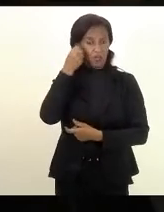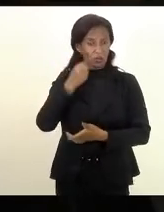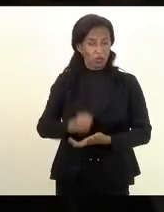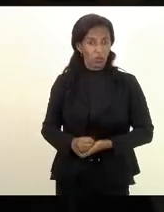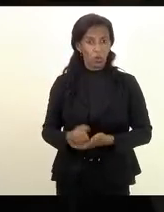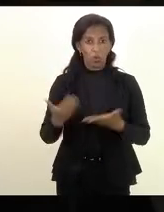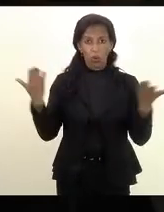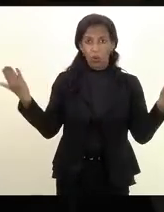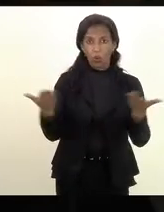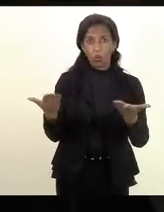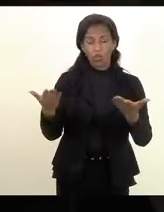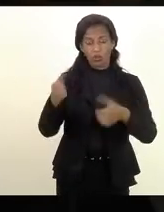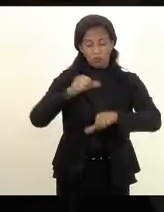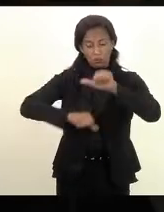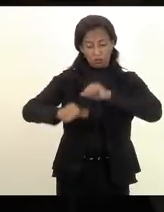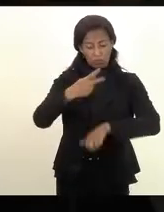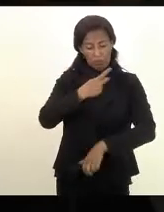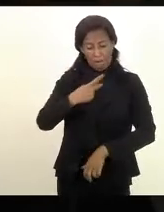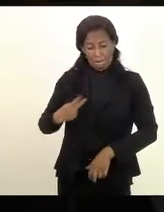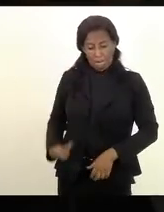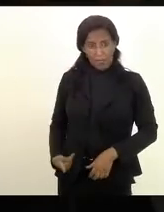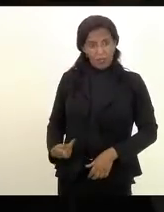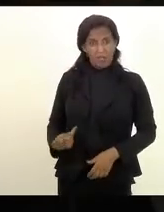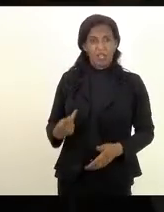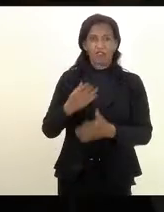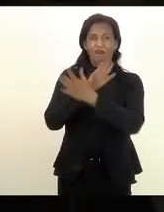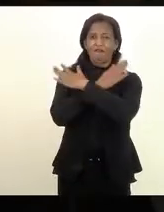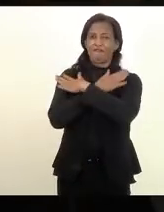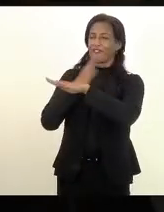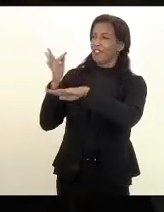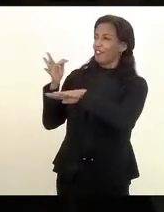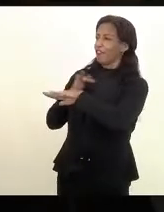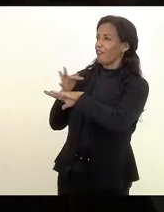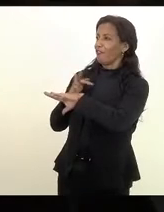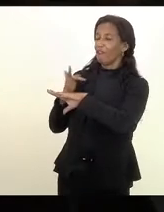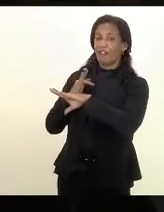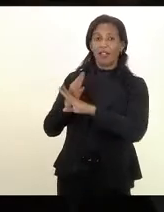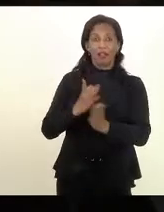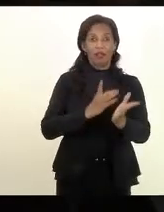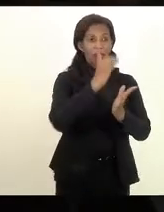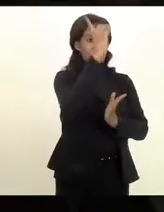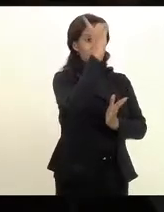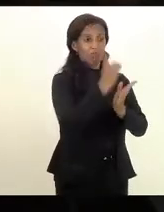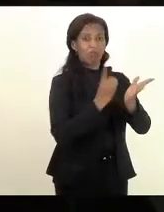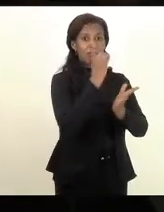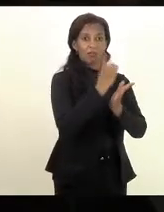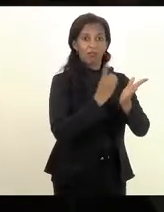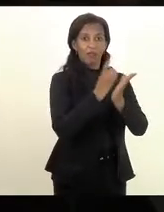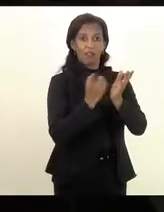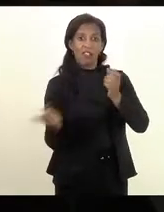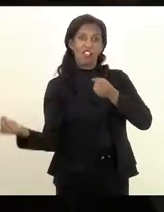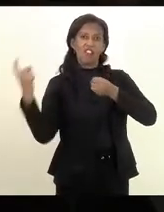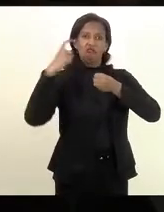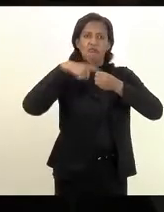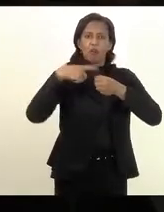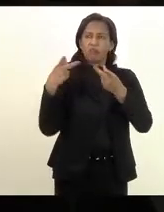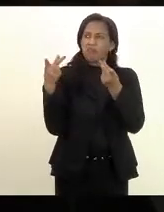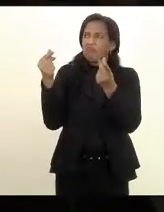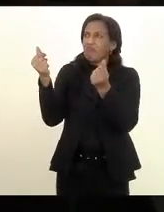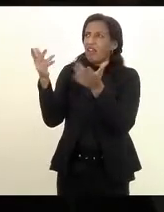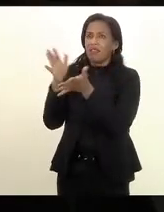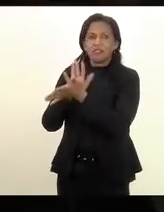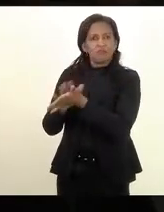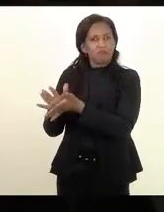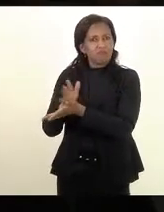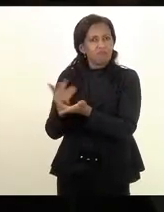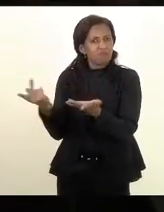hoje é um presidente que sai de suas férias faz uma declaração protocolar e volta para as suas férias como se nada estivesse acontecendo deputada